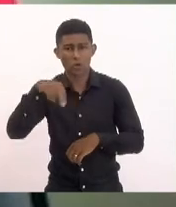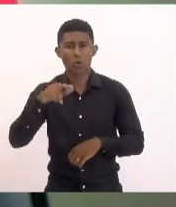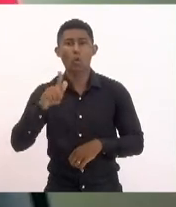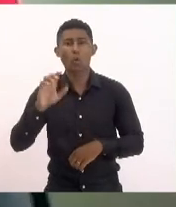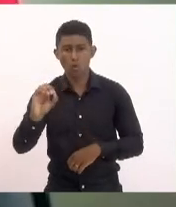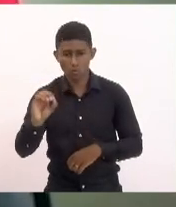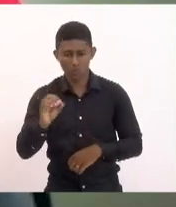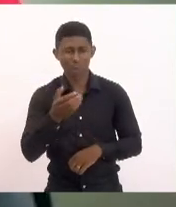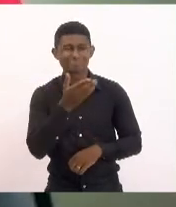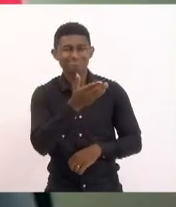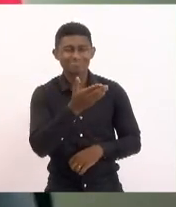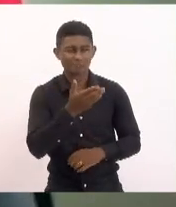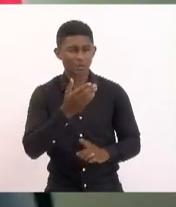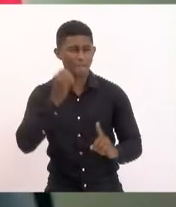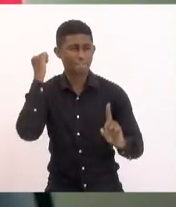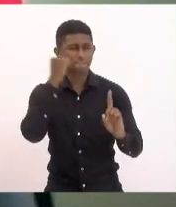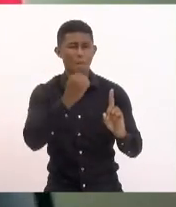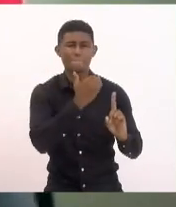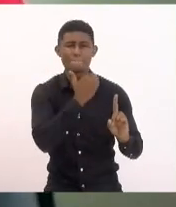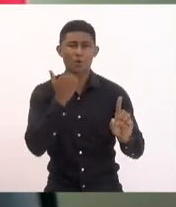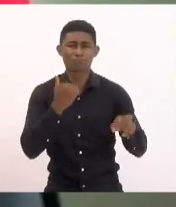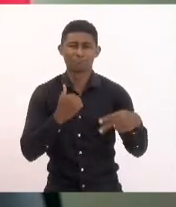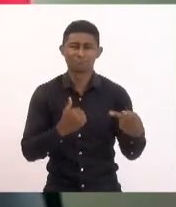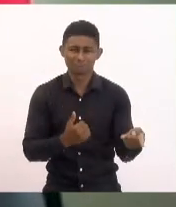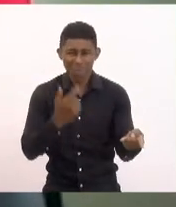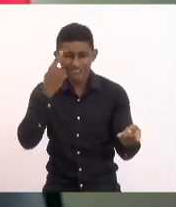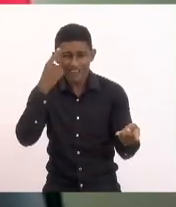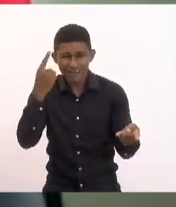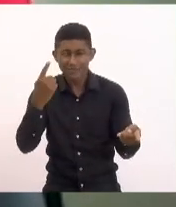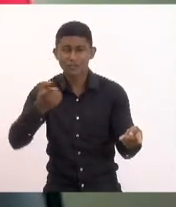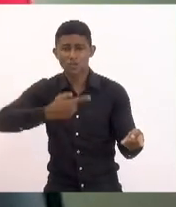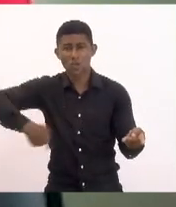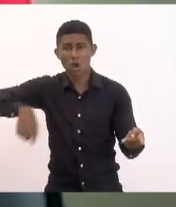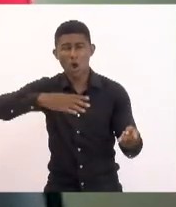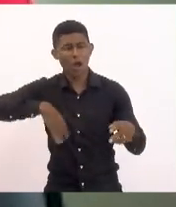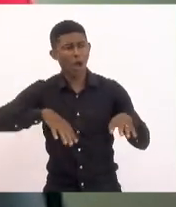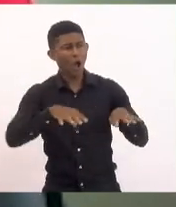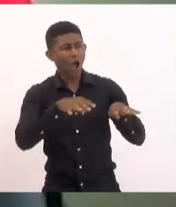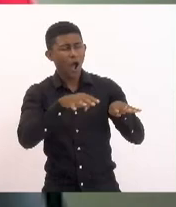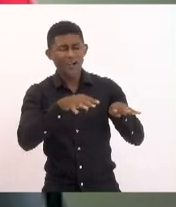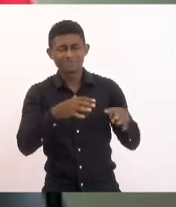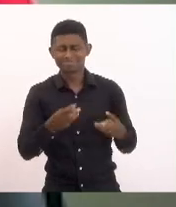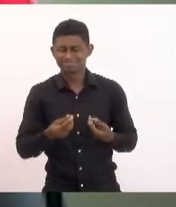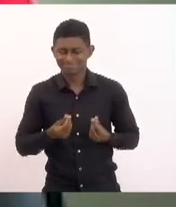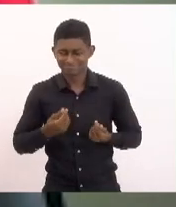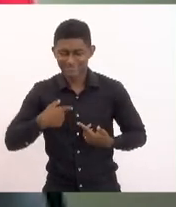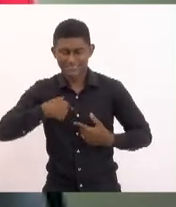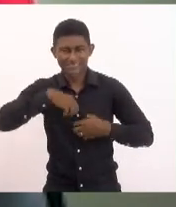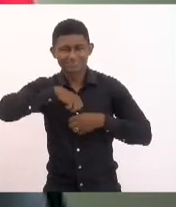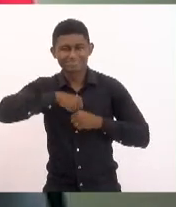assim, pessoalmente tocados com o caso em si, com a história